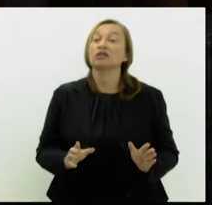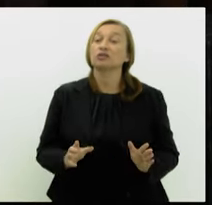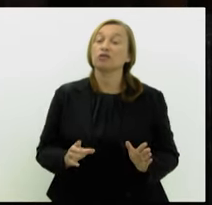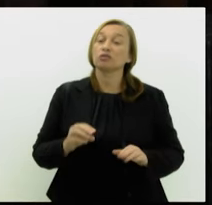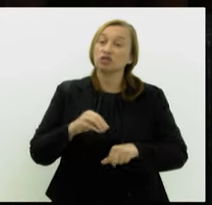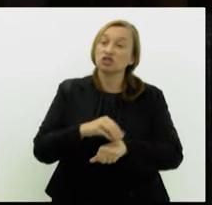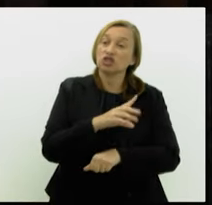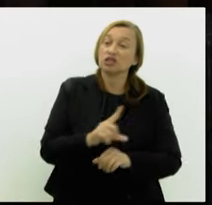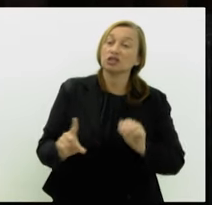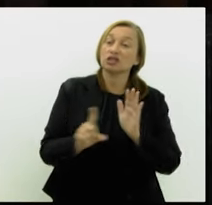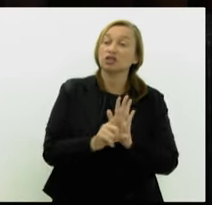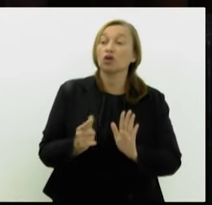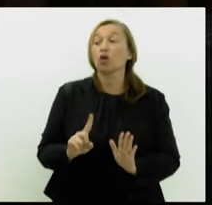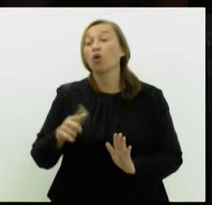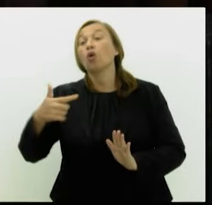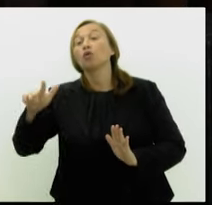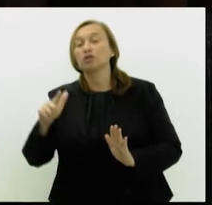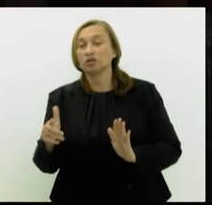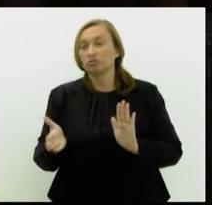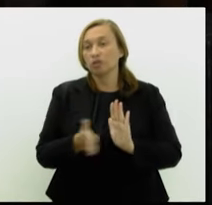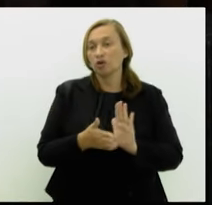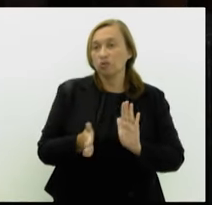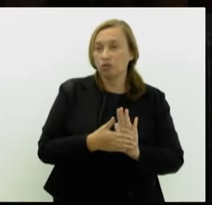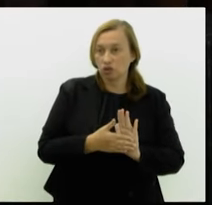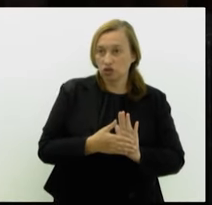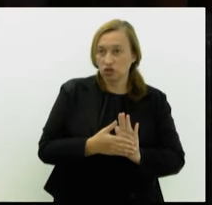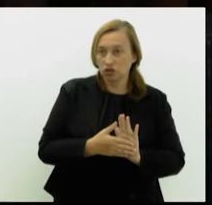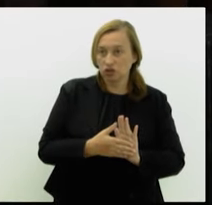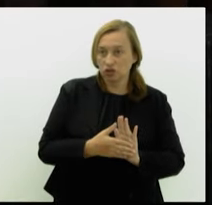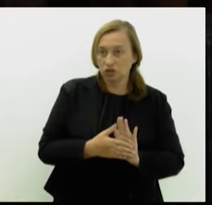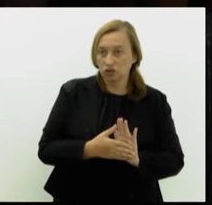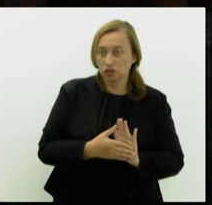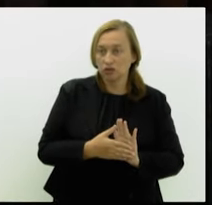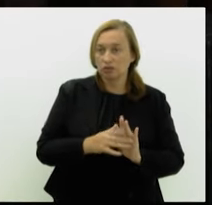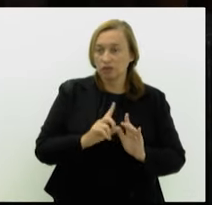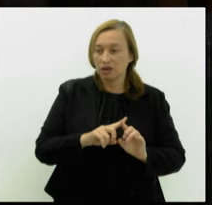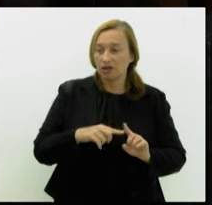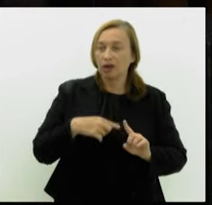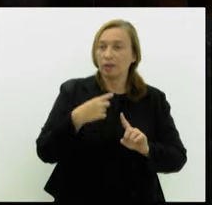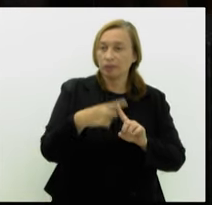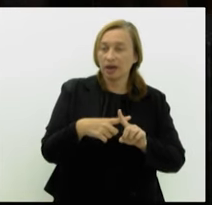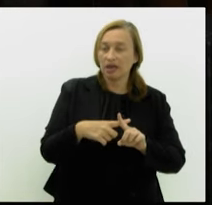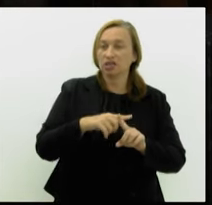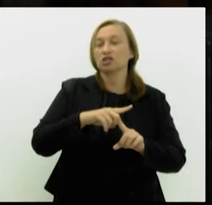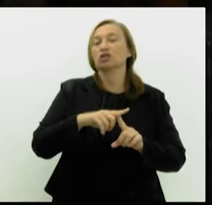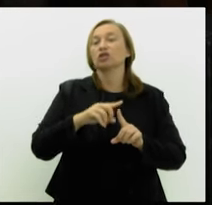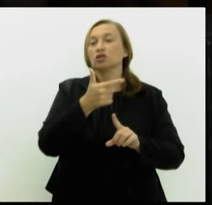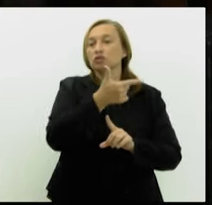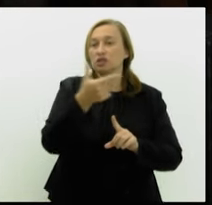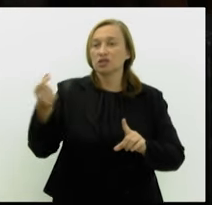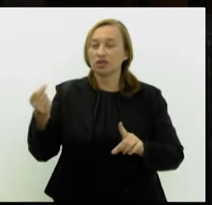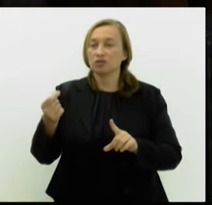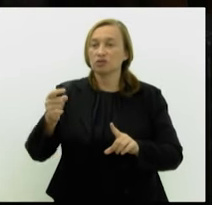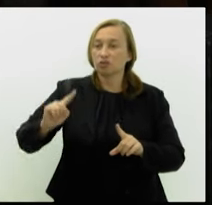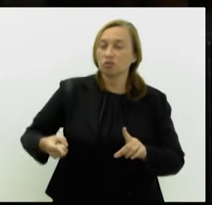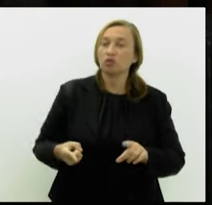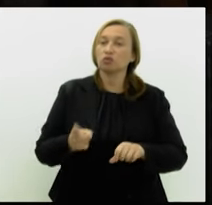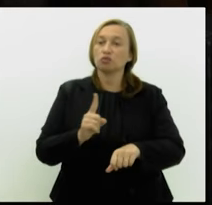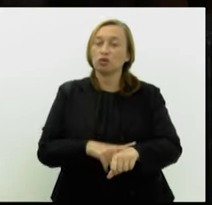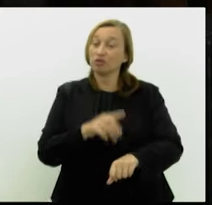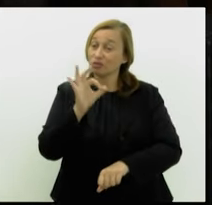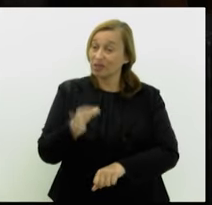indicação legislativa, propondo, então, um aumento para 200 mil no momento em que for oportuno. Porque não adianta também a